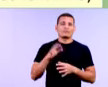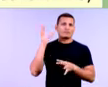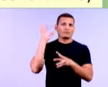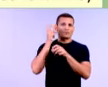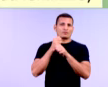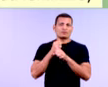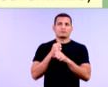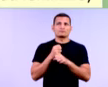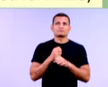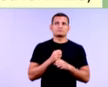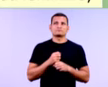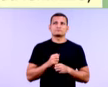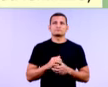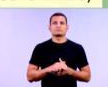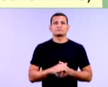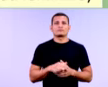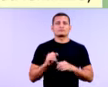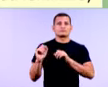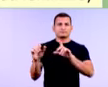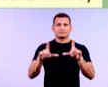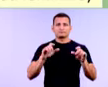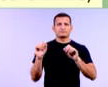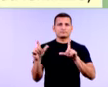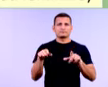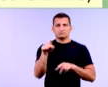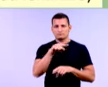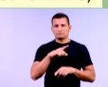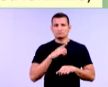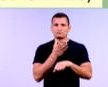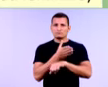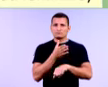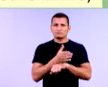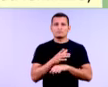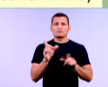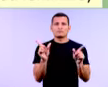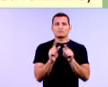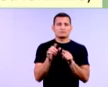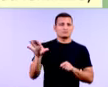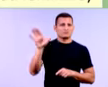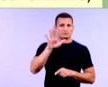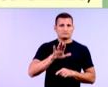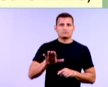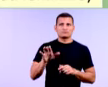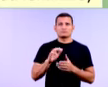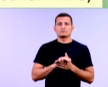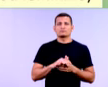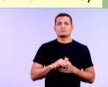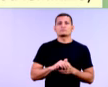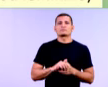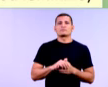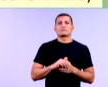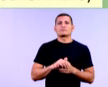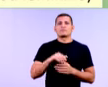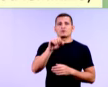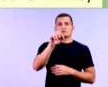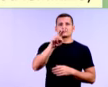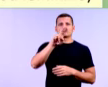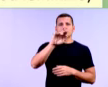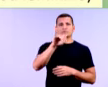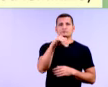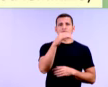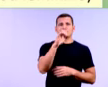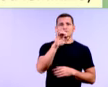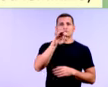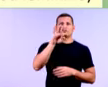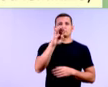aqui é um slide que vocês terão acesso, que faz um resumo geral do sujeito mais o verbo, que tem que concordar em número e